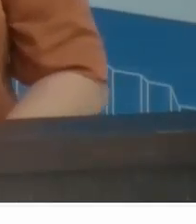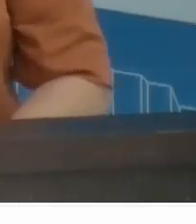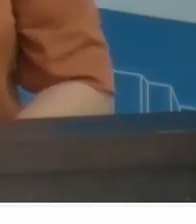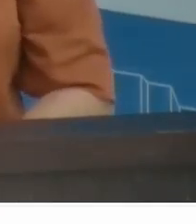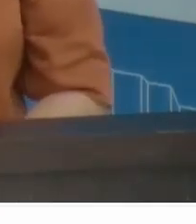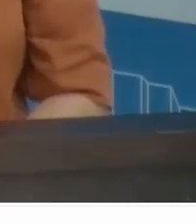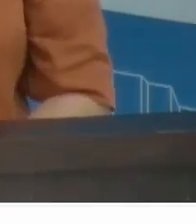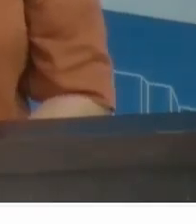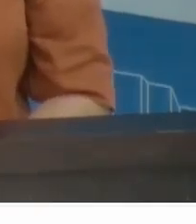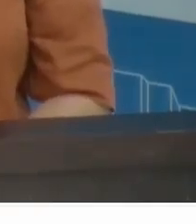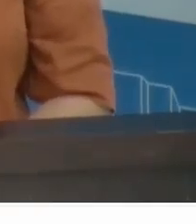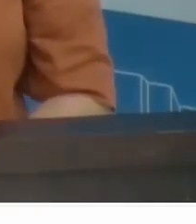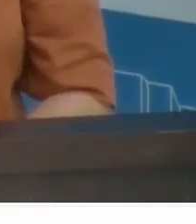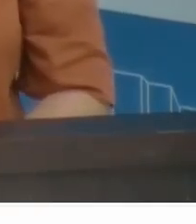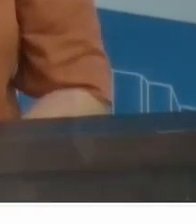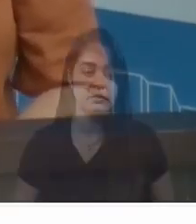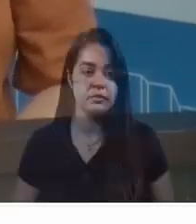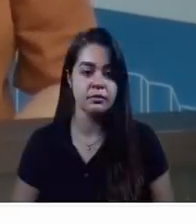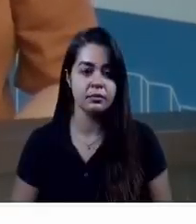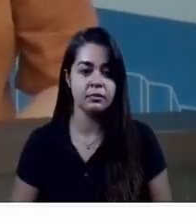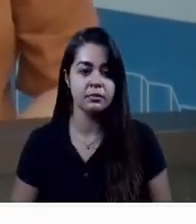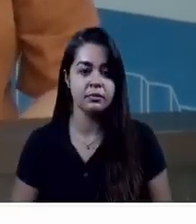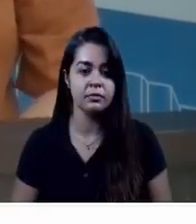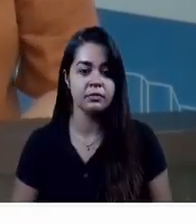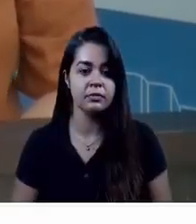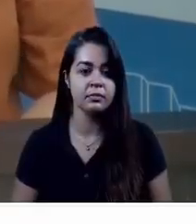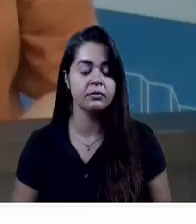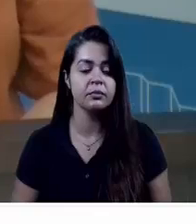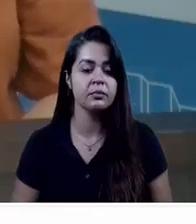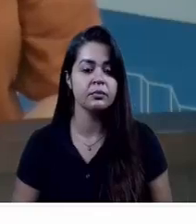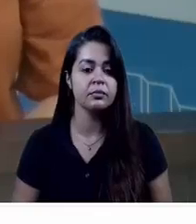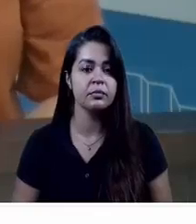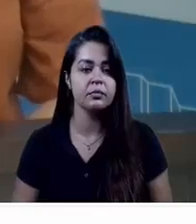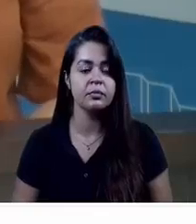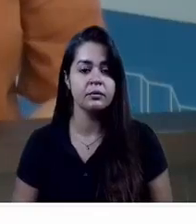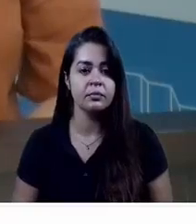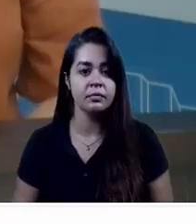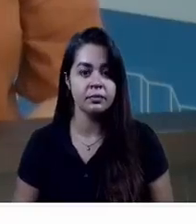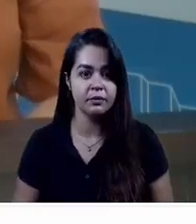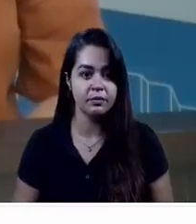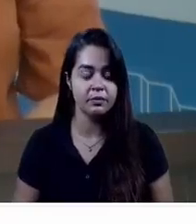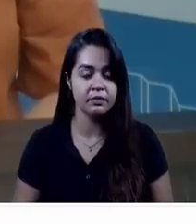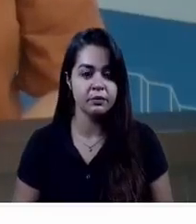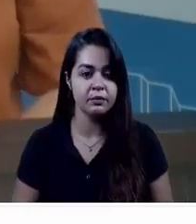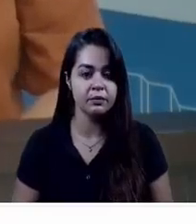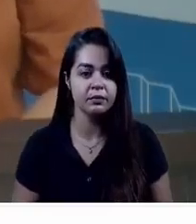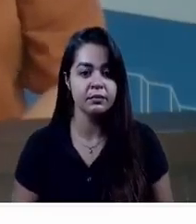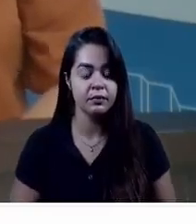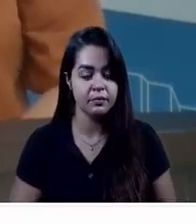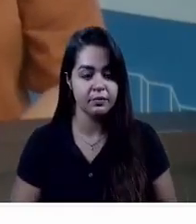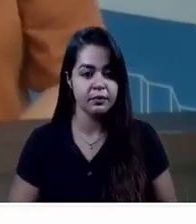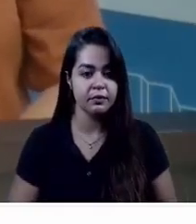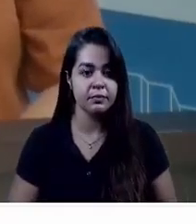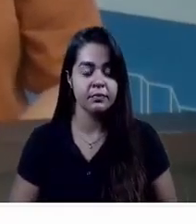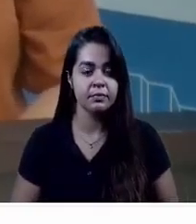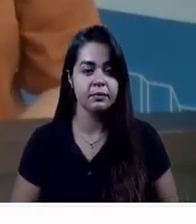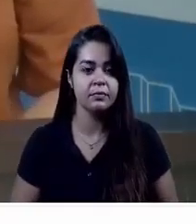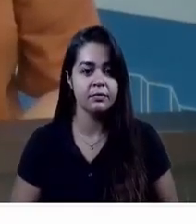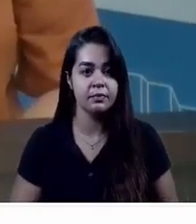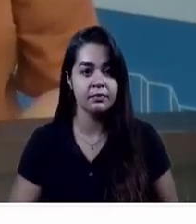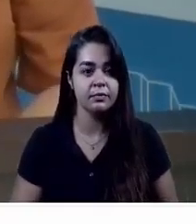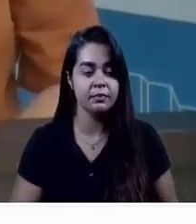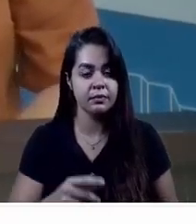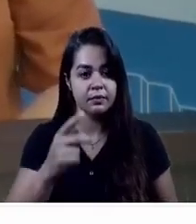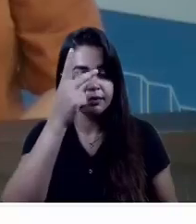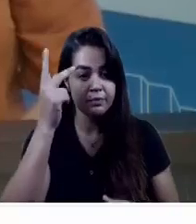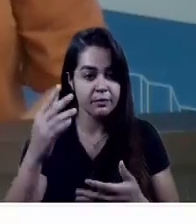autista em Itaboraí. Fomos muitíssimo bem recebidos pela Berenice, que é quem leva adiante e quem